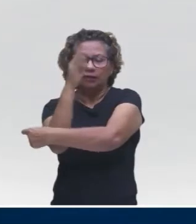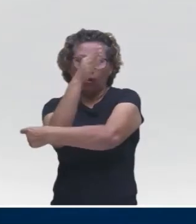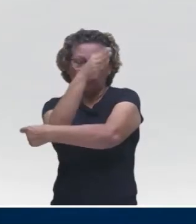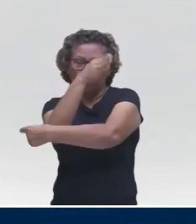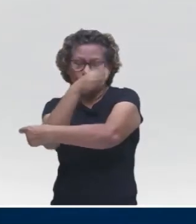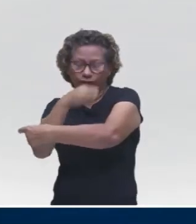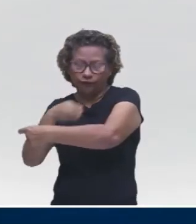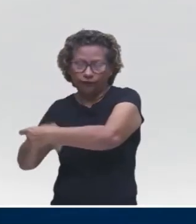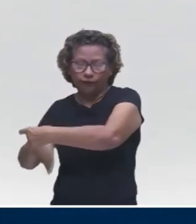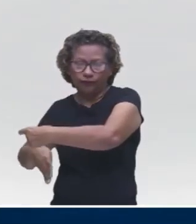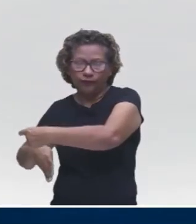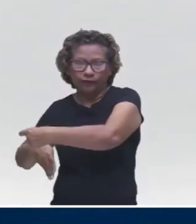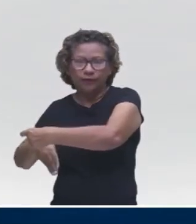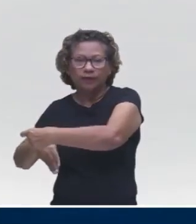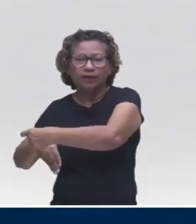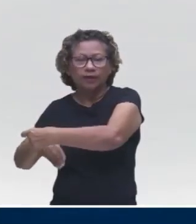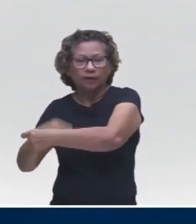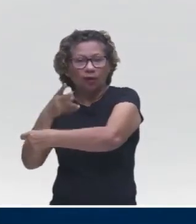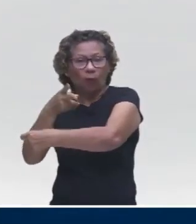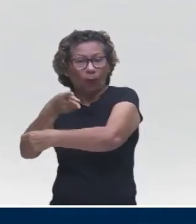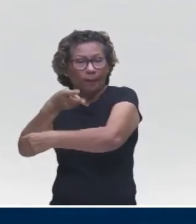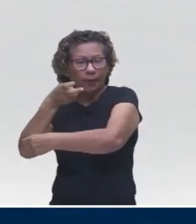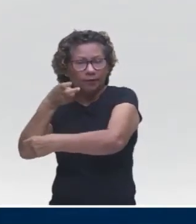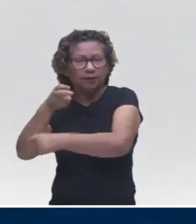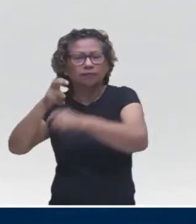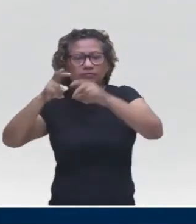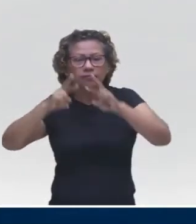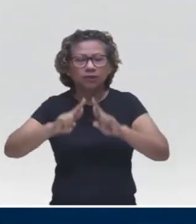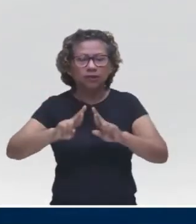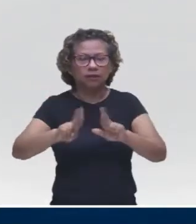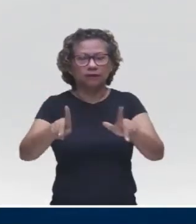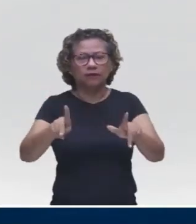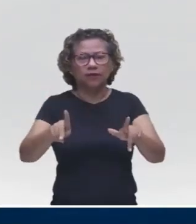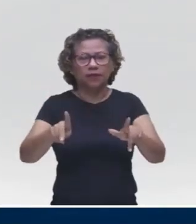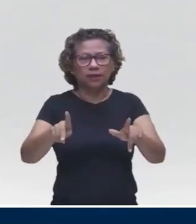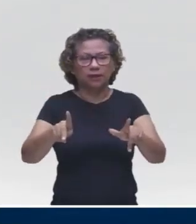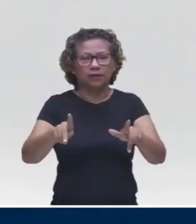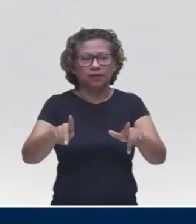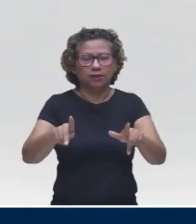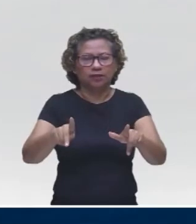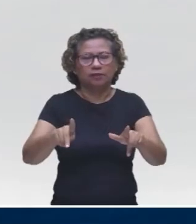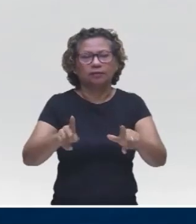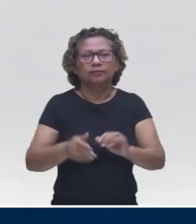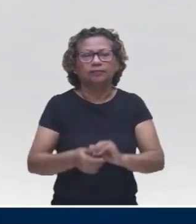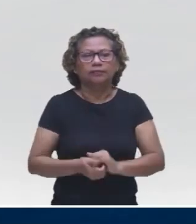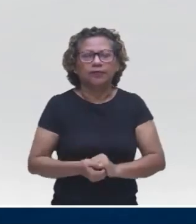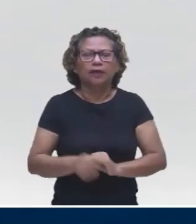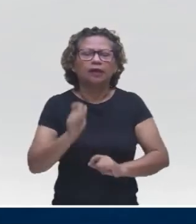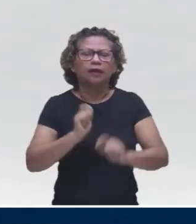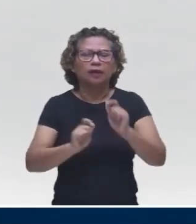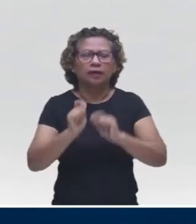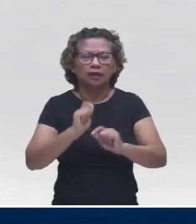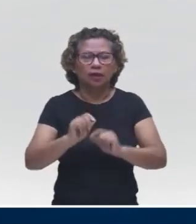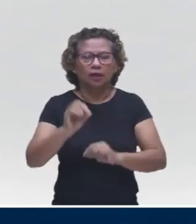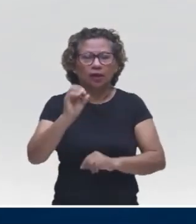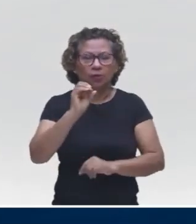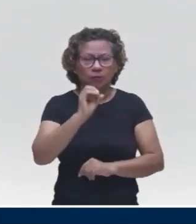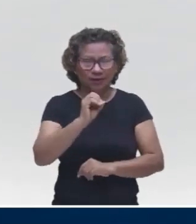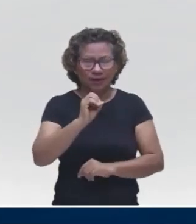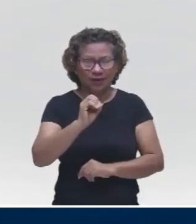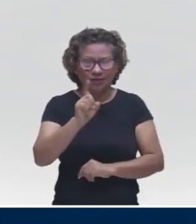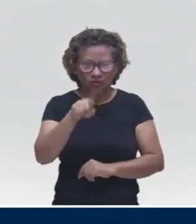valer 0. Então, observe bem a diferença. No coeficiente linear, quem é o 0? É o